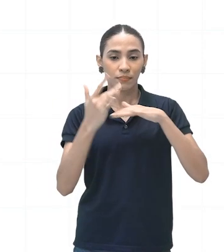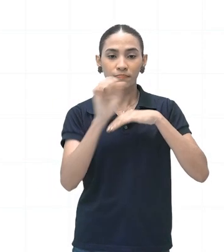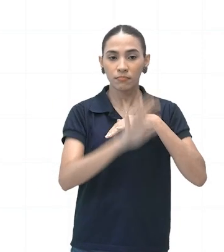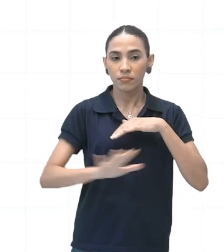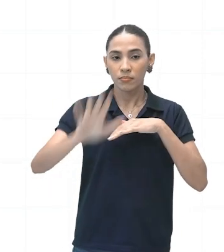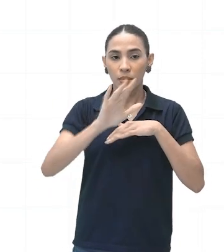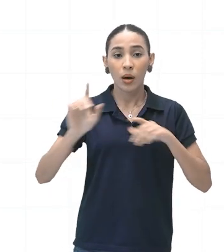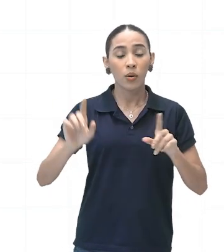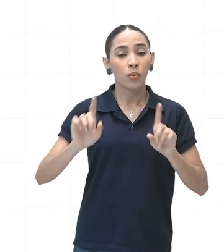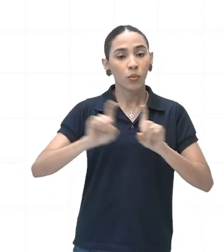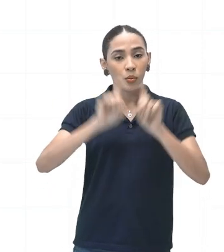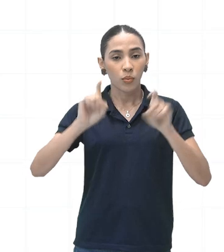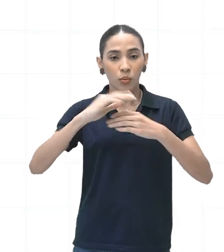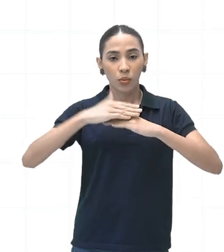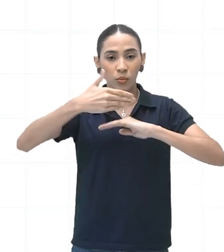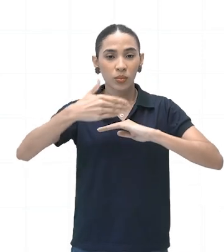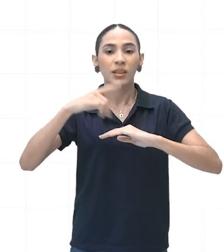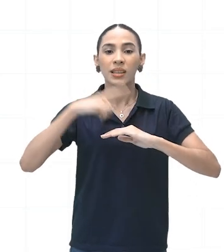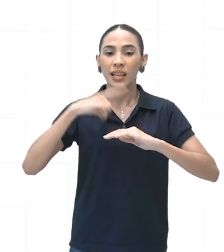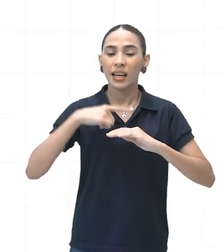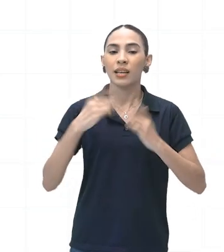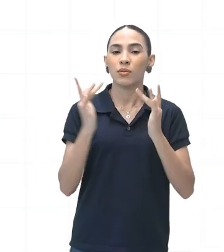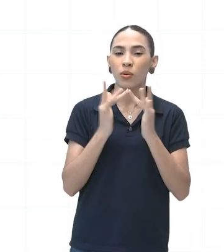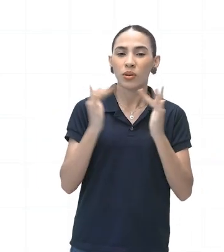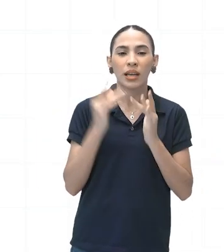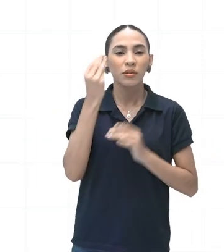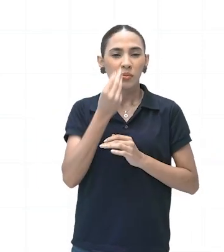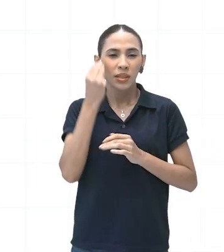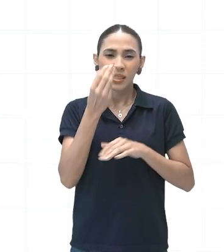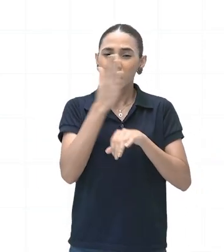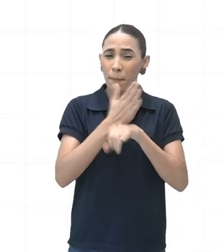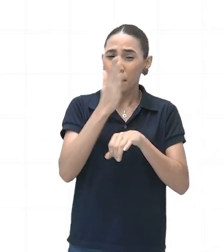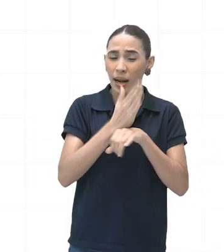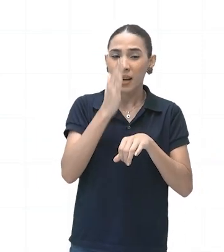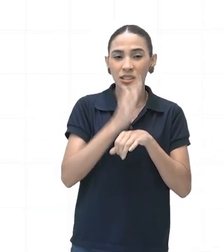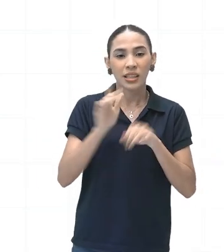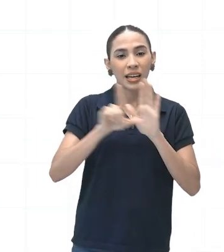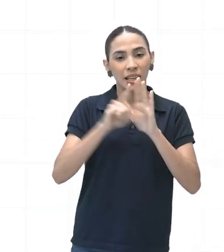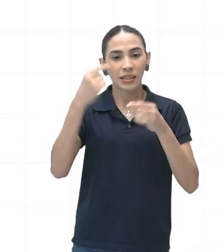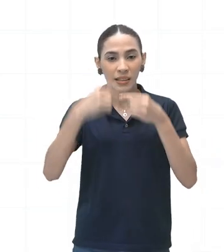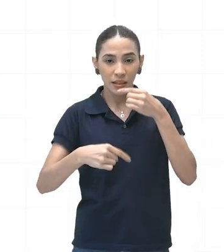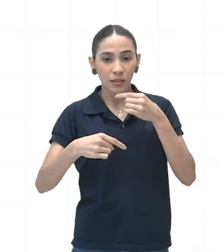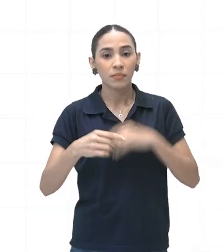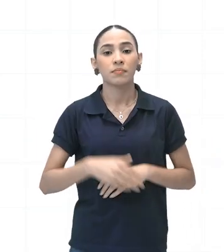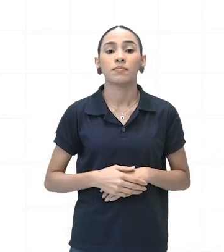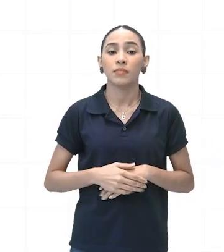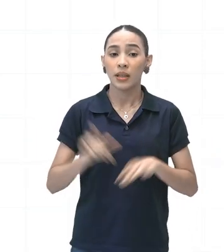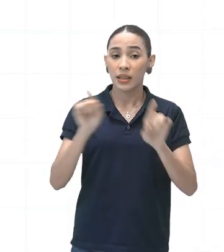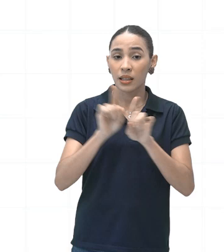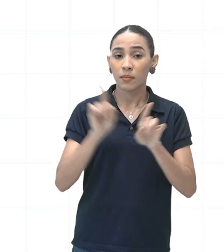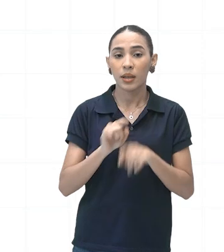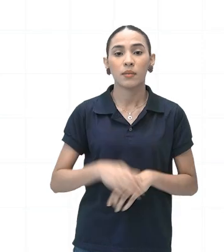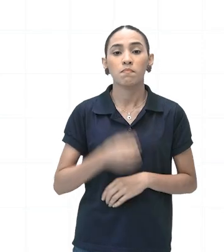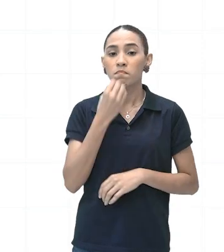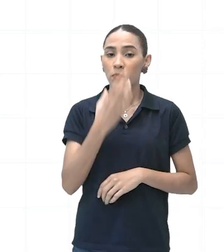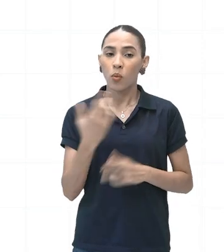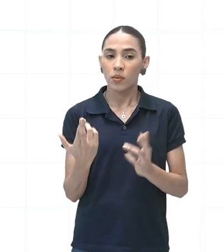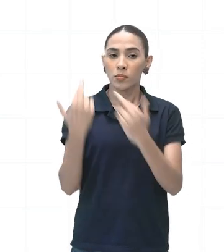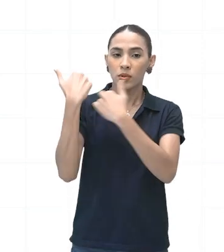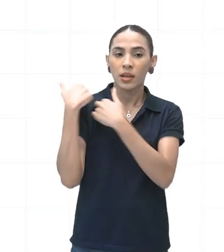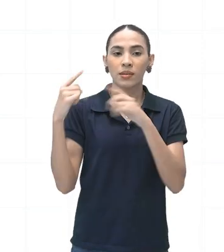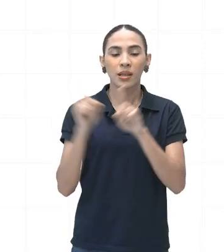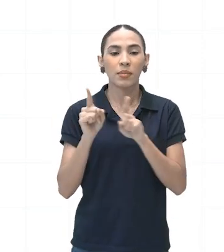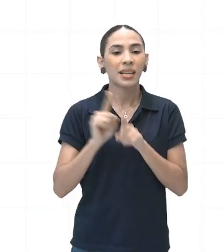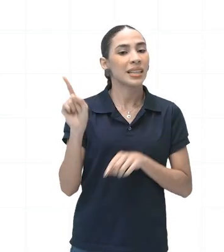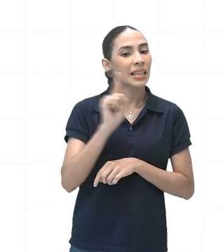de computadores estão expostas a todo tipo de prática ilícita. Apesar disso, segundo Estela, boa parte dos